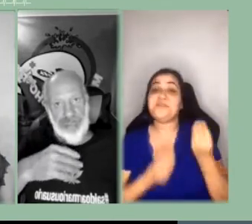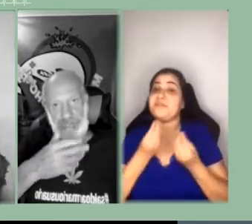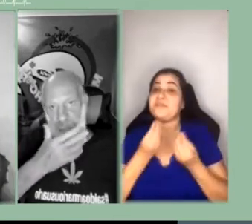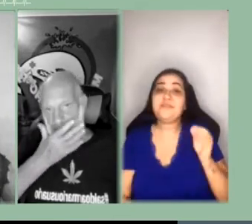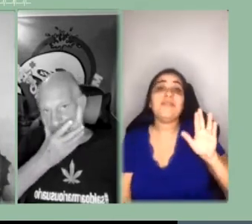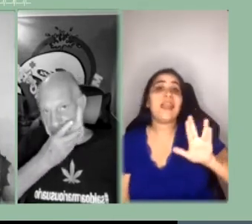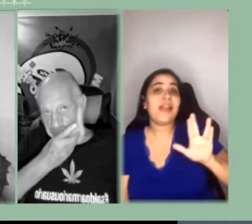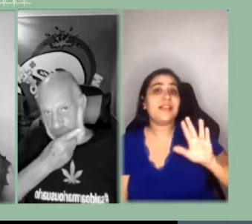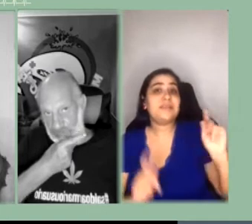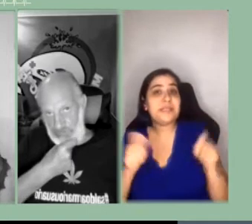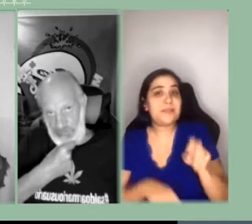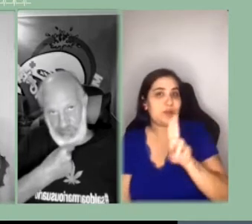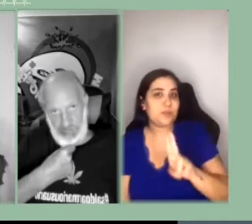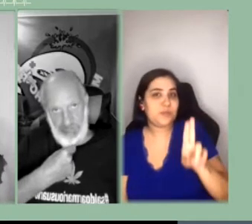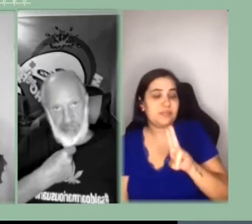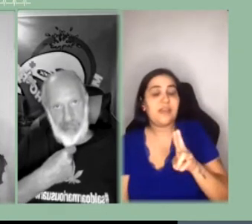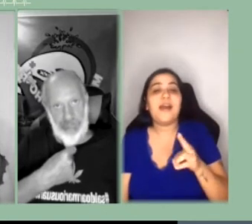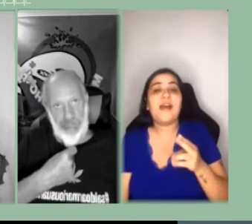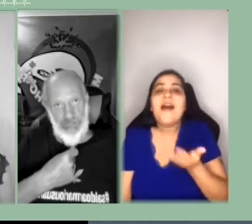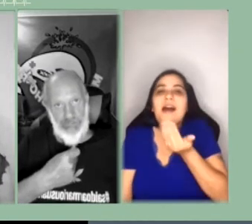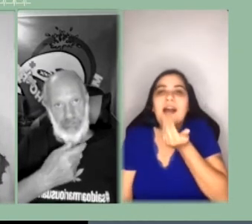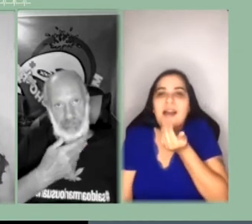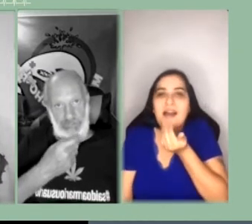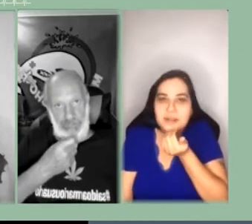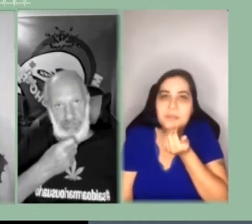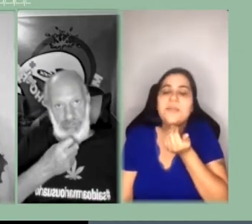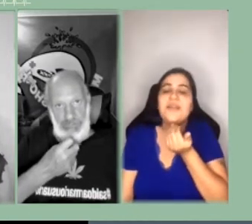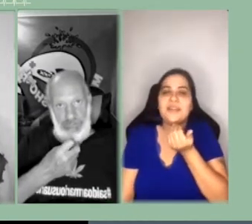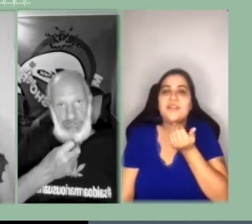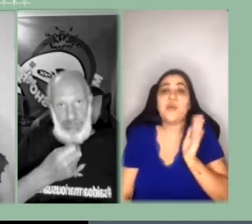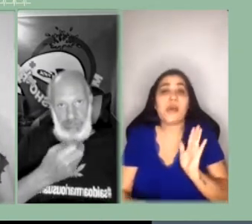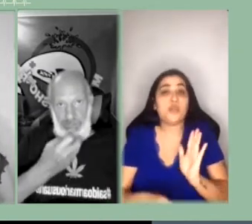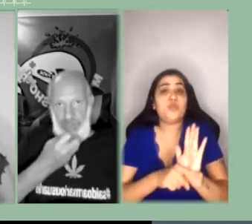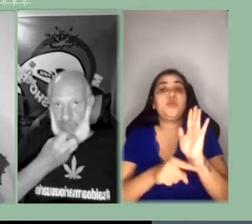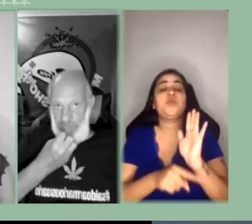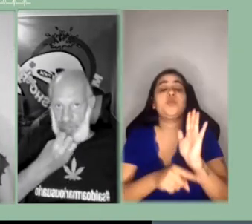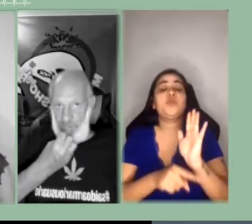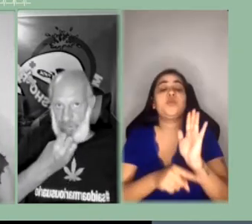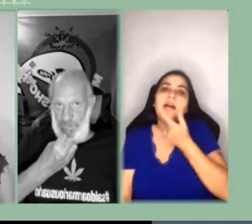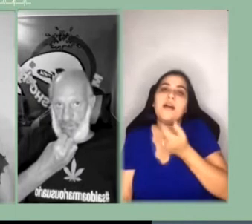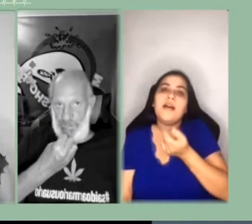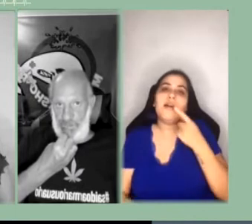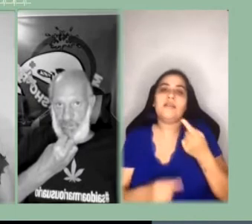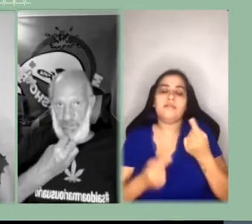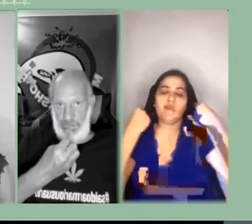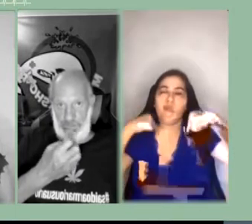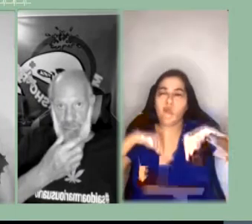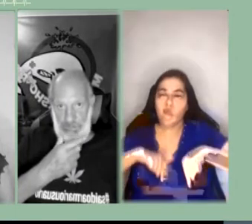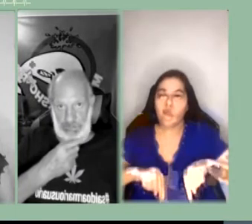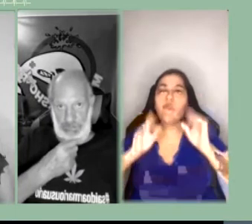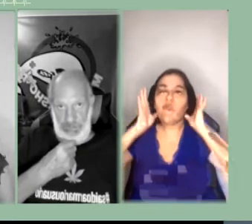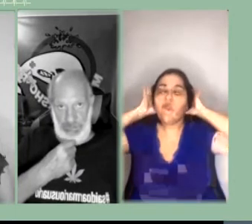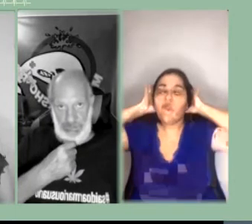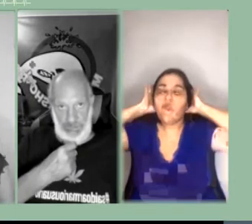e acabar medicando o nosso corpo de uma forma com um efeito mais prolongado, já que